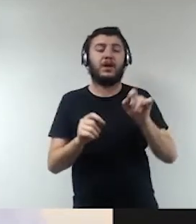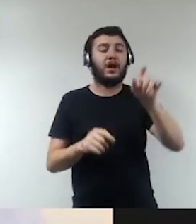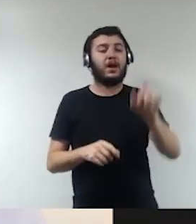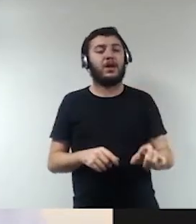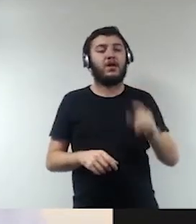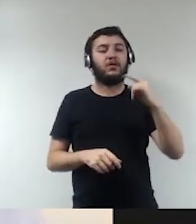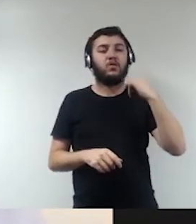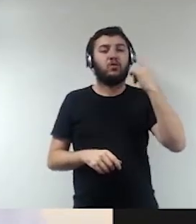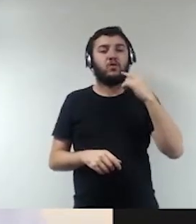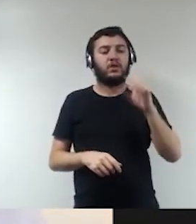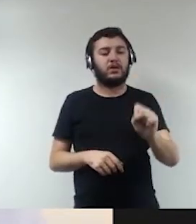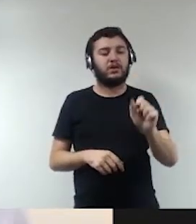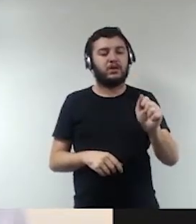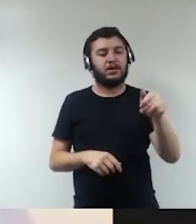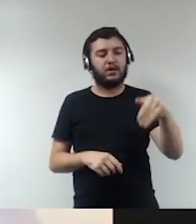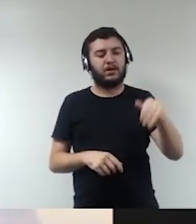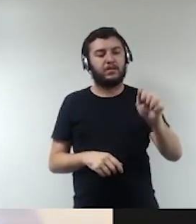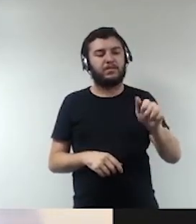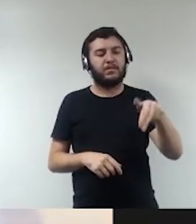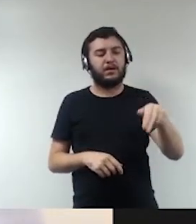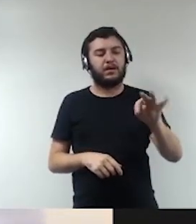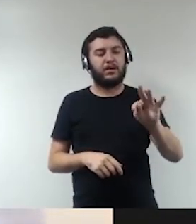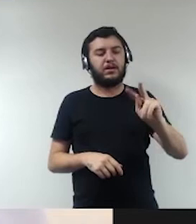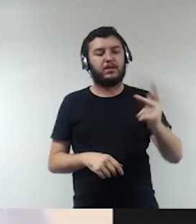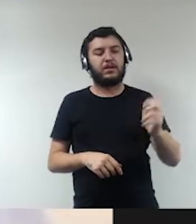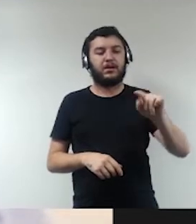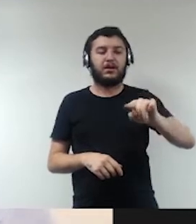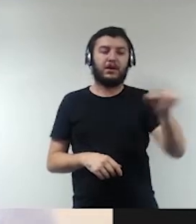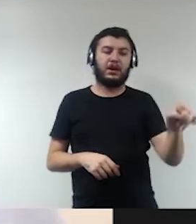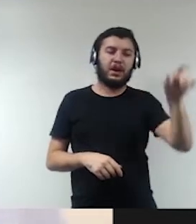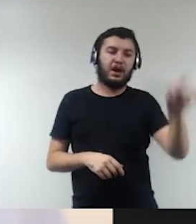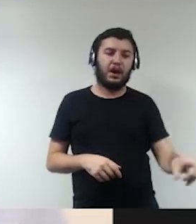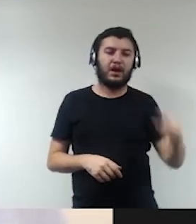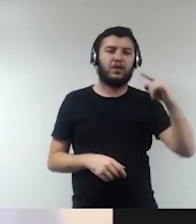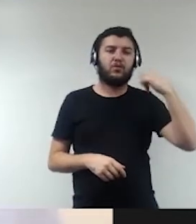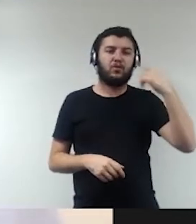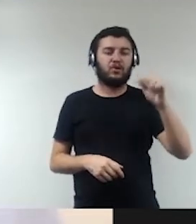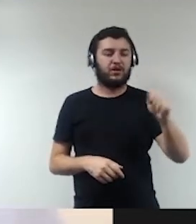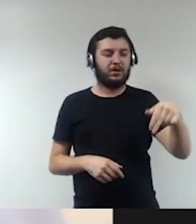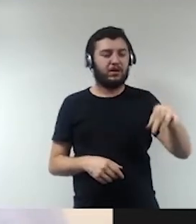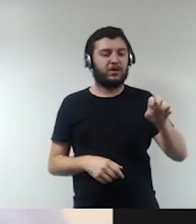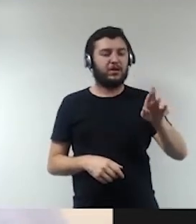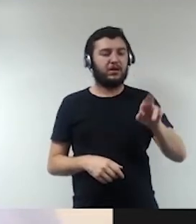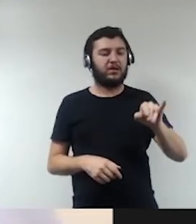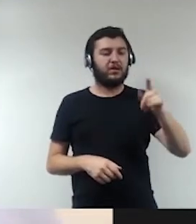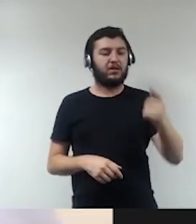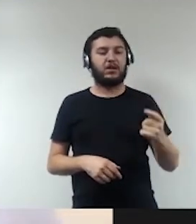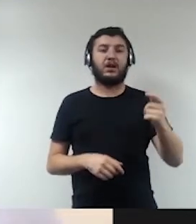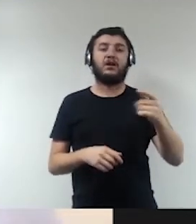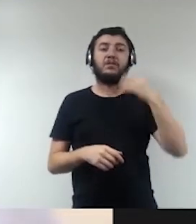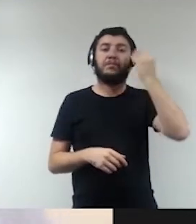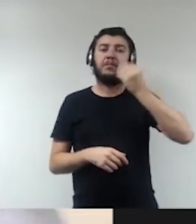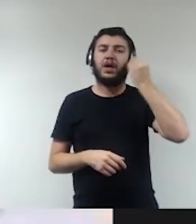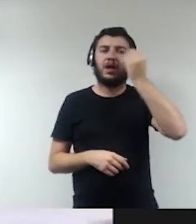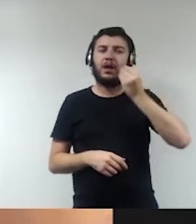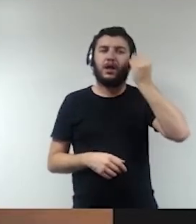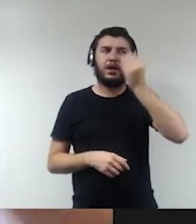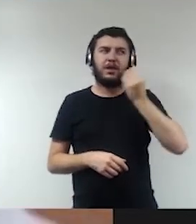Andréa, como elas, nas experiências vividas, podem verificar